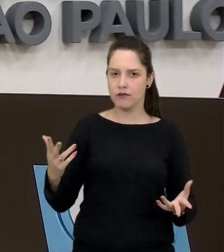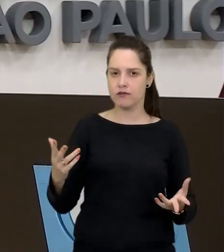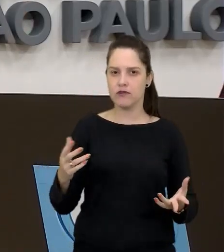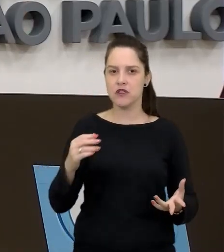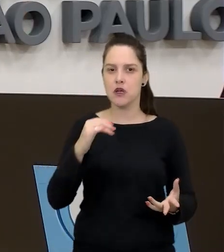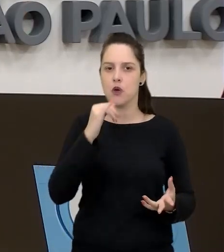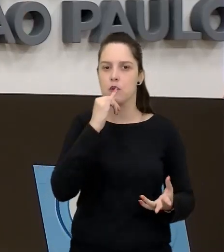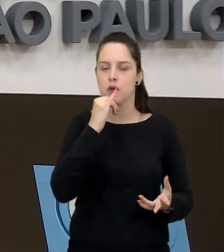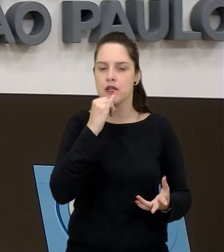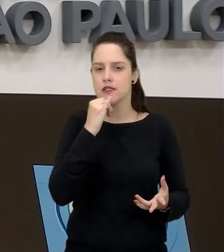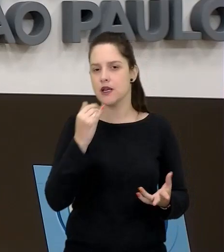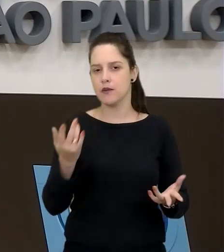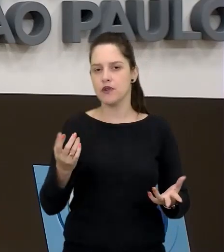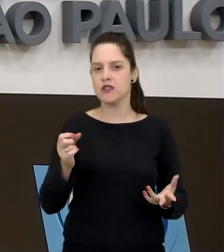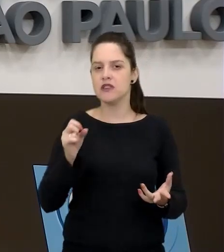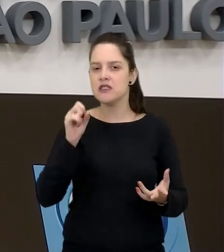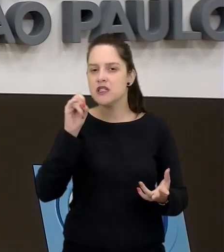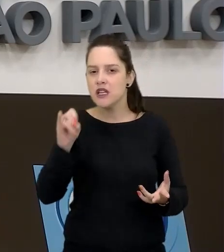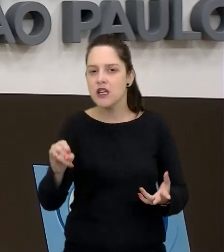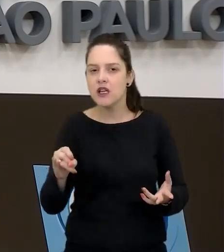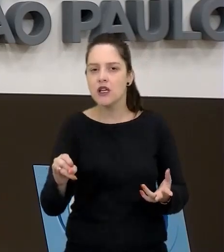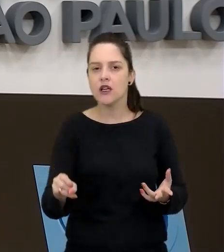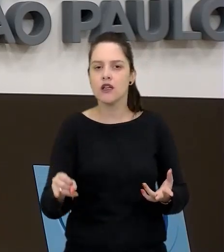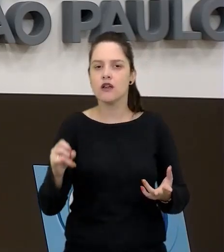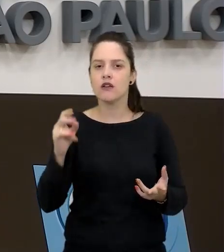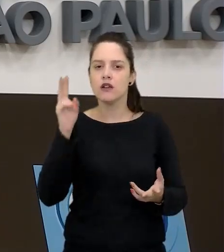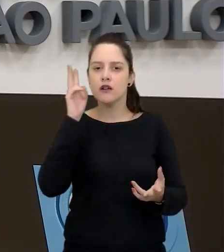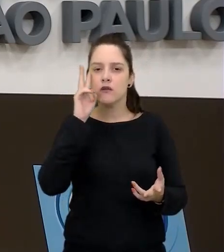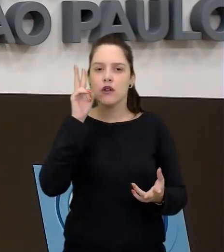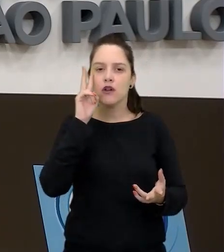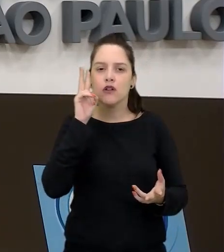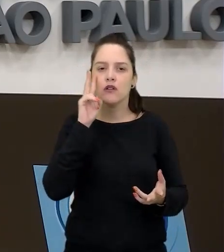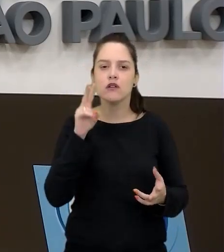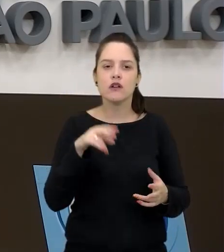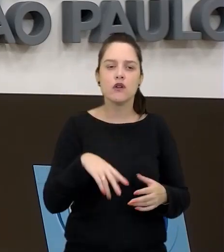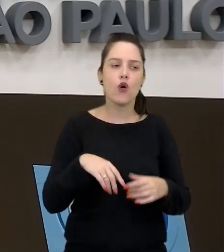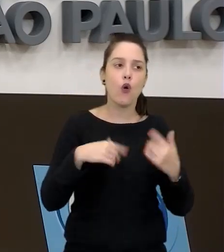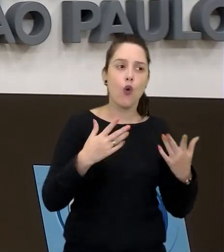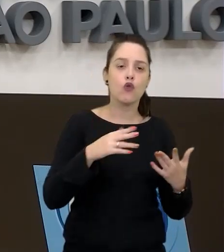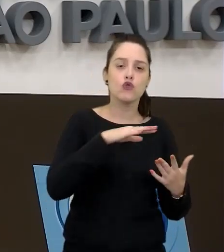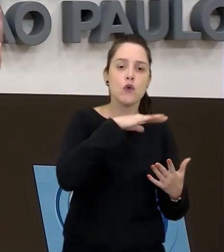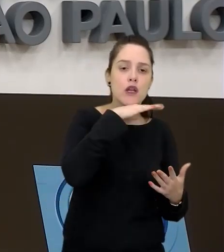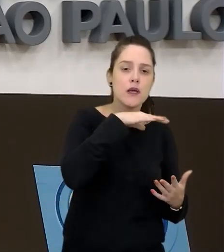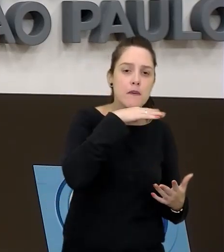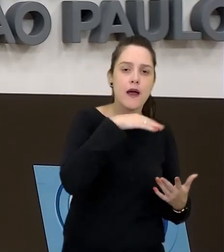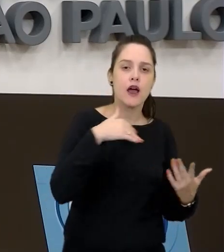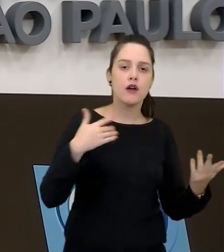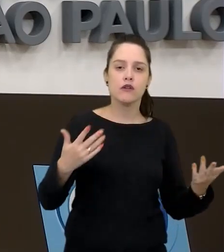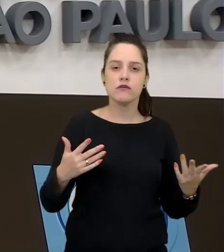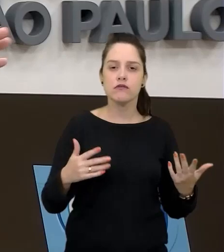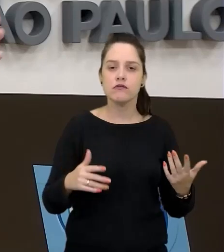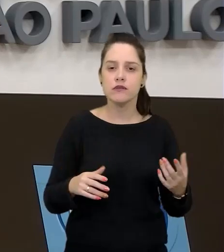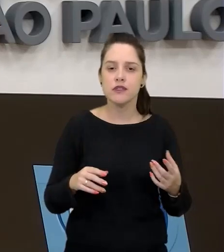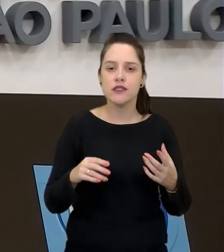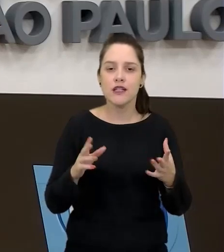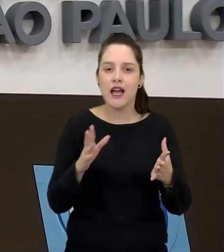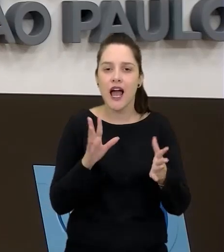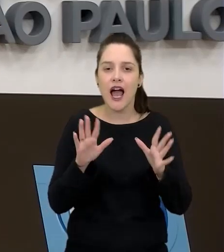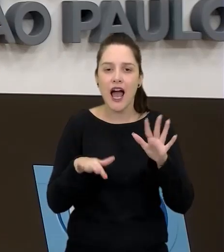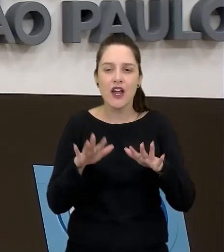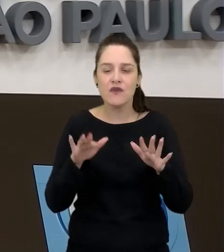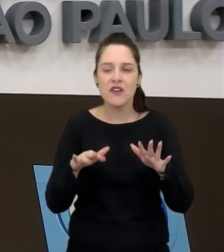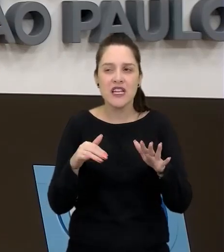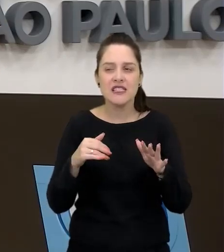localiza muito bem se trata de uma fantasmagoria ou de um animal que fazem com que as pessoas não se sintam muito bem na